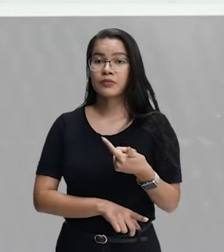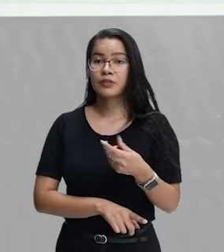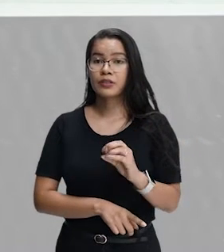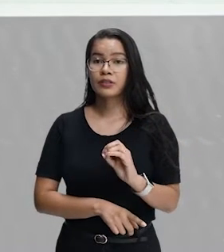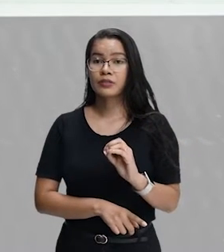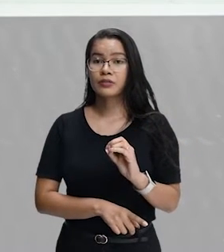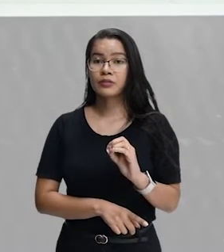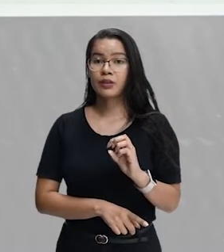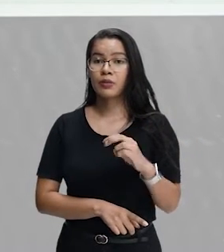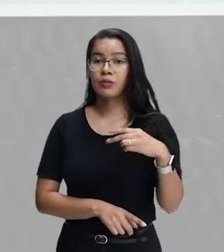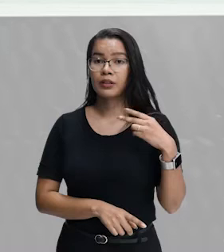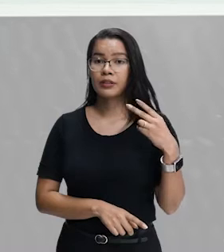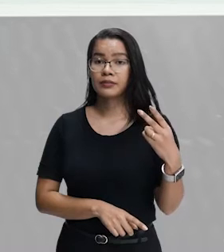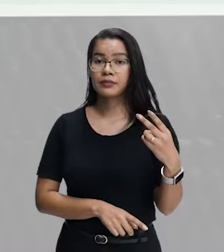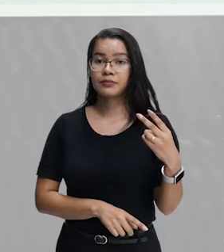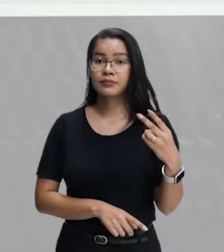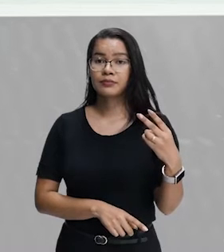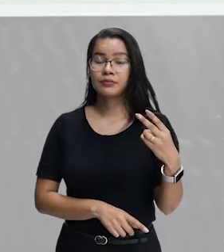20 ao quadrado,